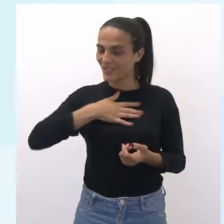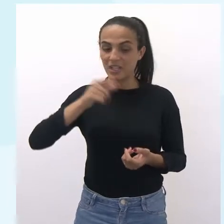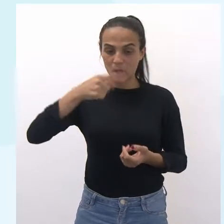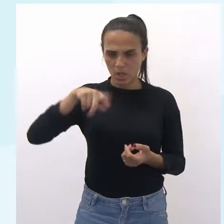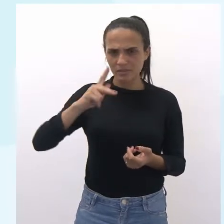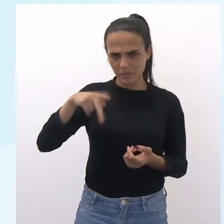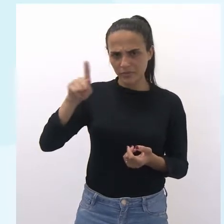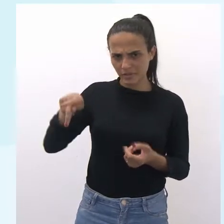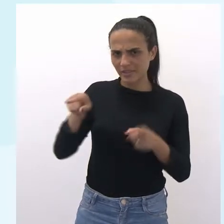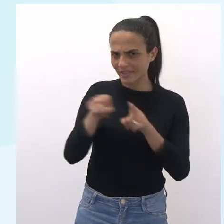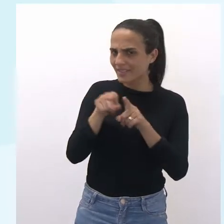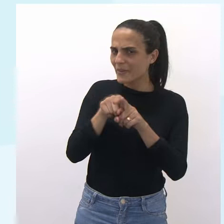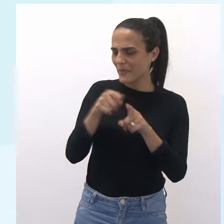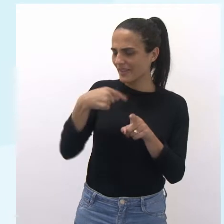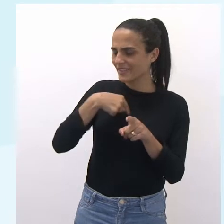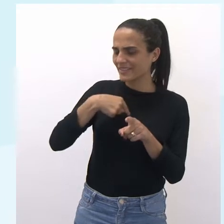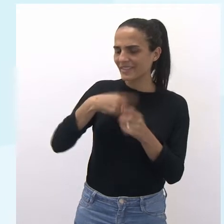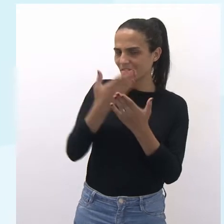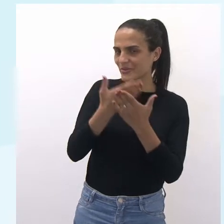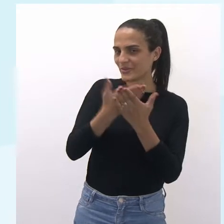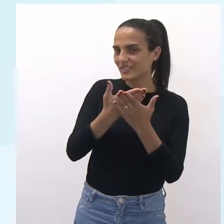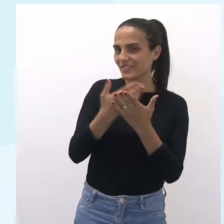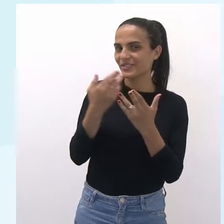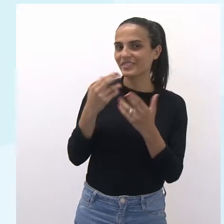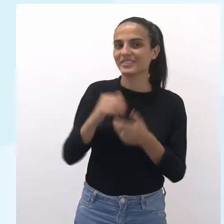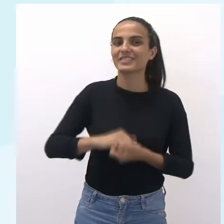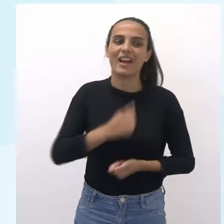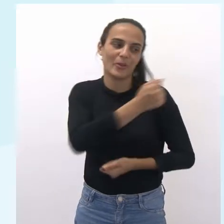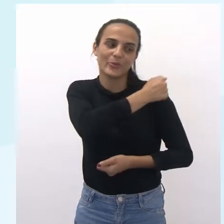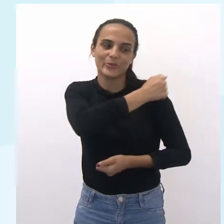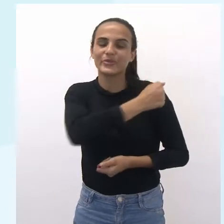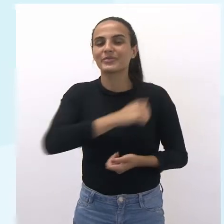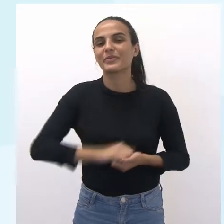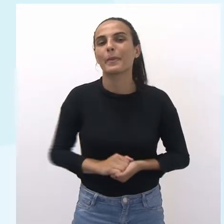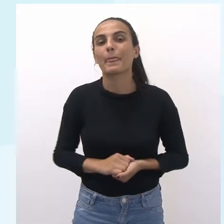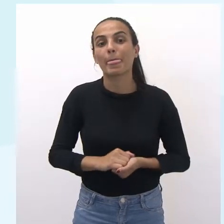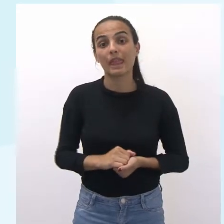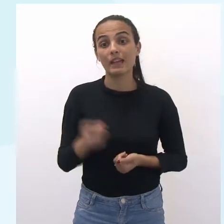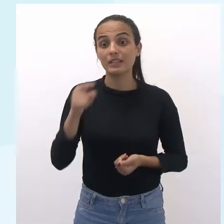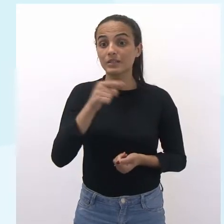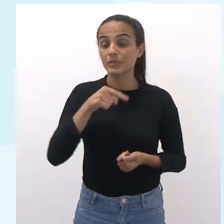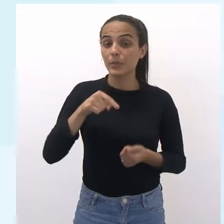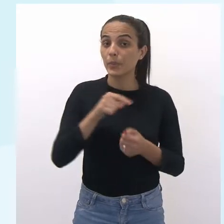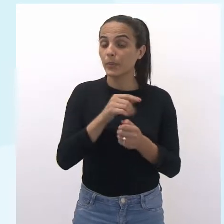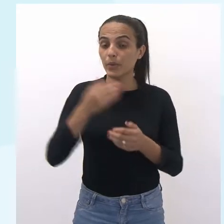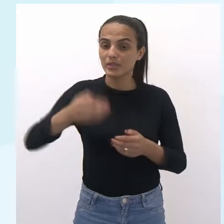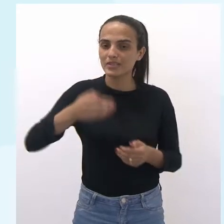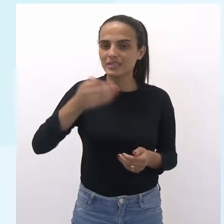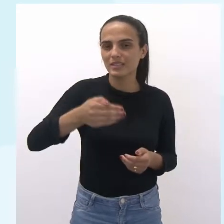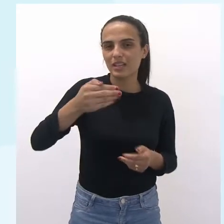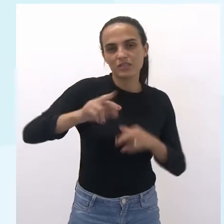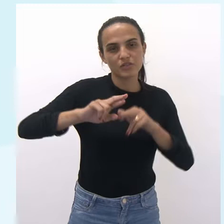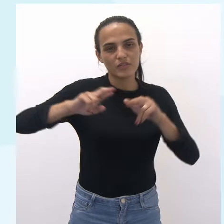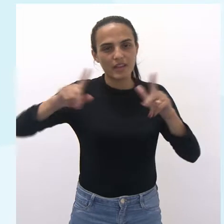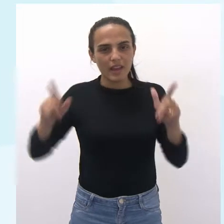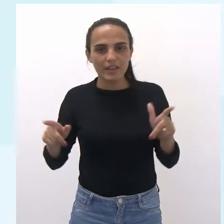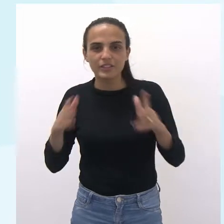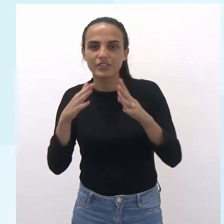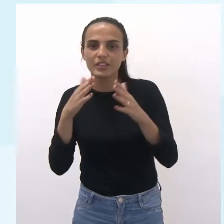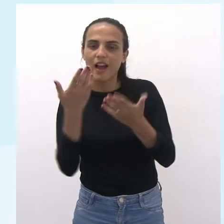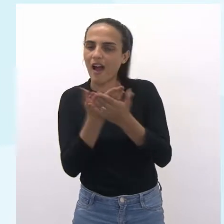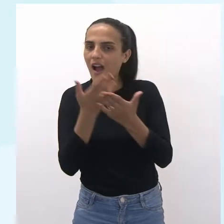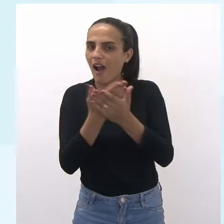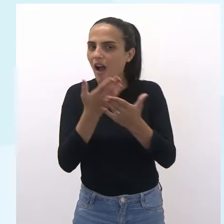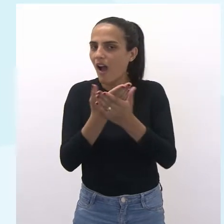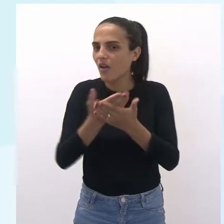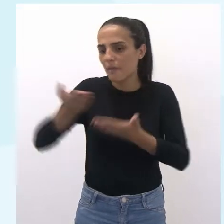Somos educadores, mas ao mesmo tempo somos estudantes. Então, quando o processo é diferenciado, a aula é mais dinâmica,